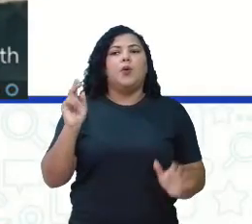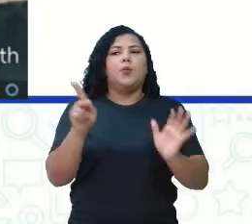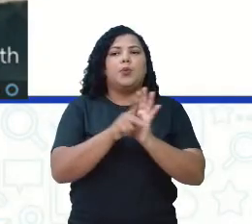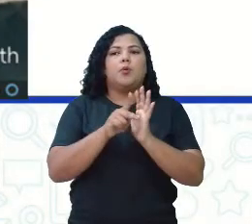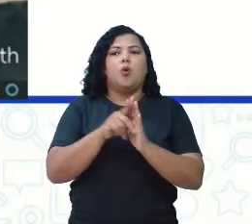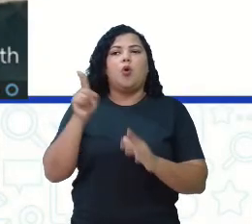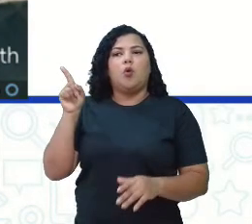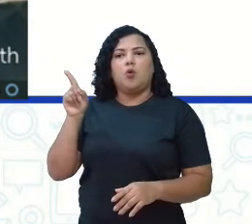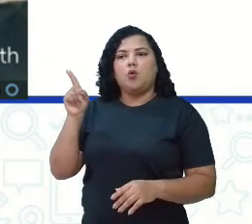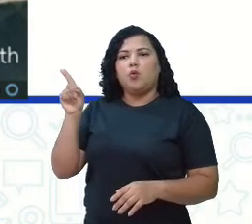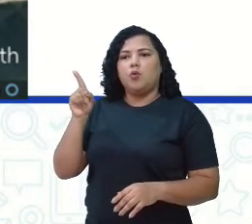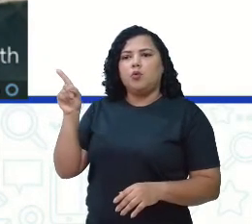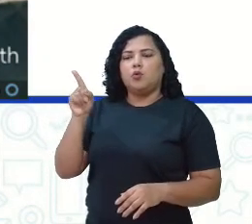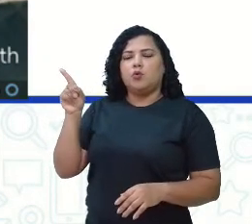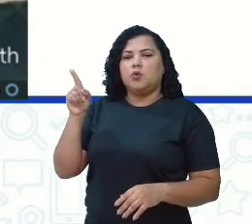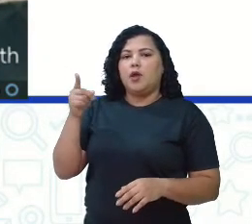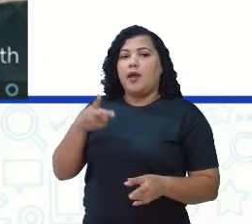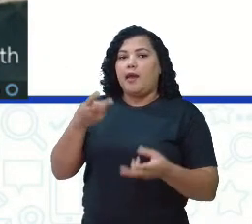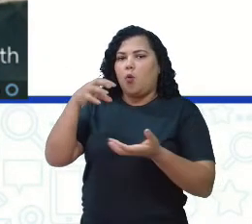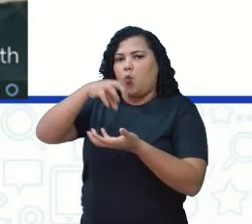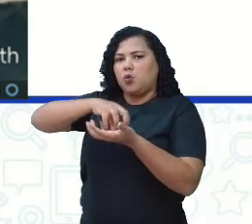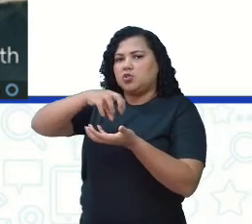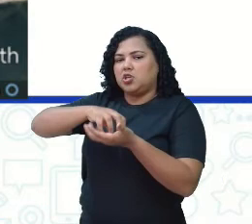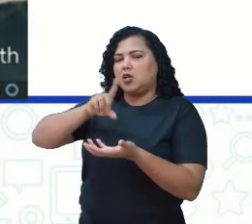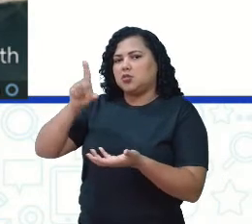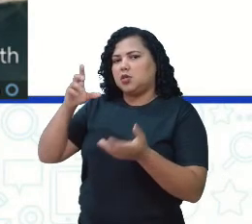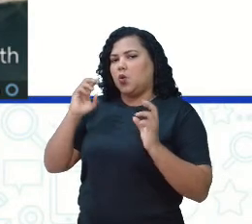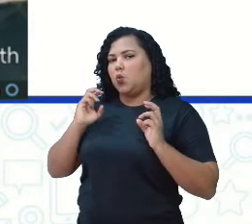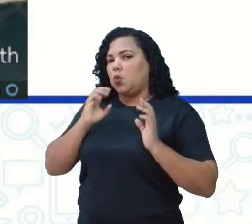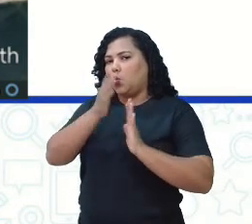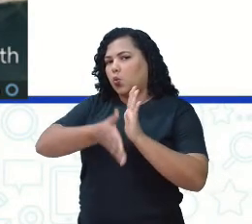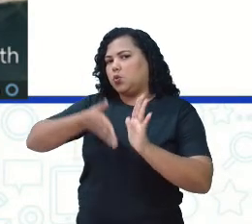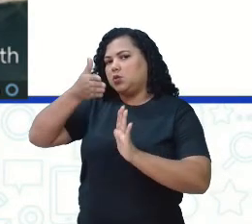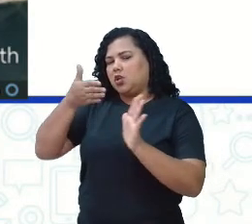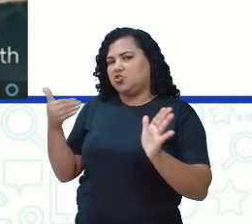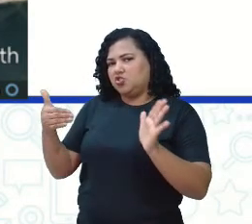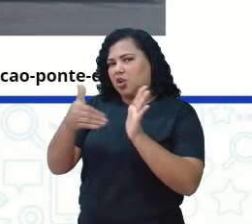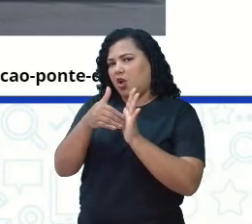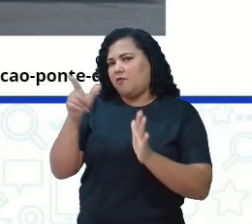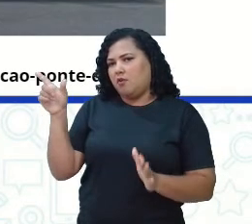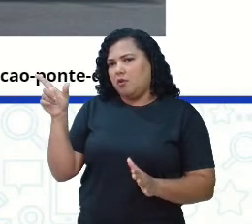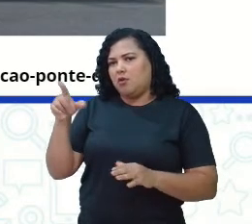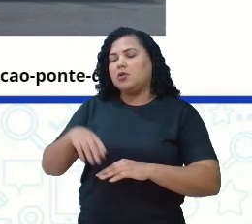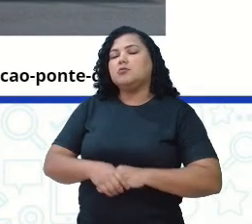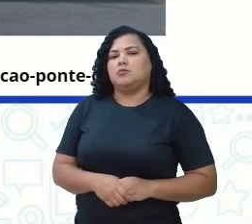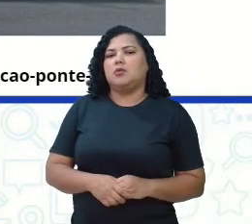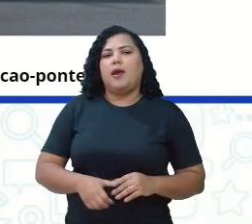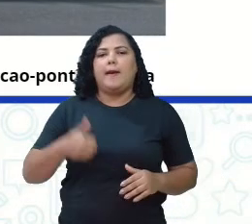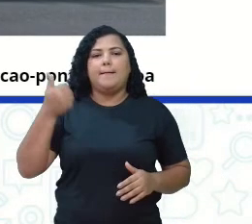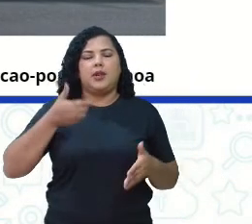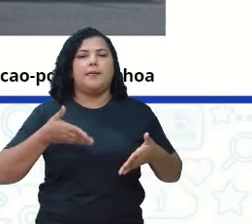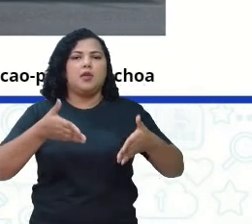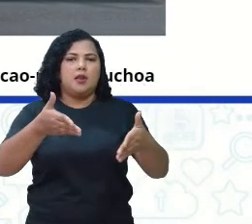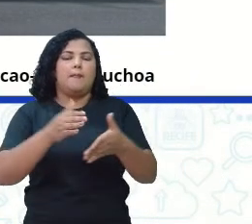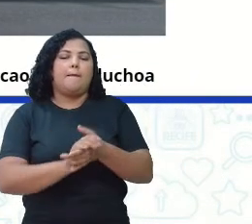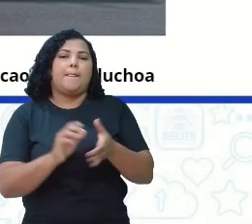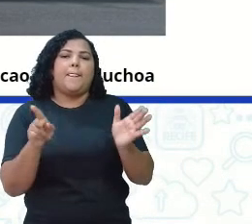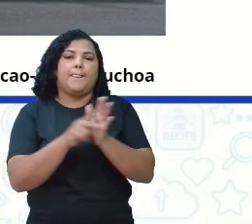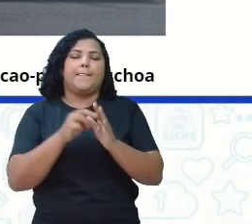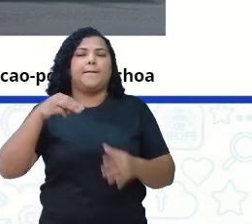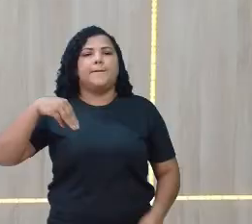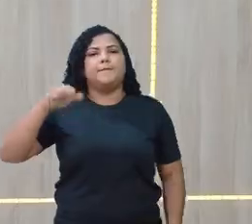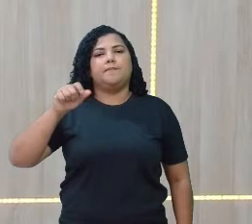aqui, ó, Ponte do Uchoa, né? Então, da linha que ligava até a Pipucos, a primeira linha, né, do Machambomba,